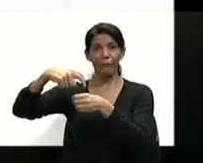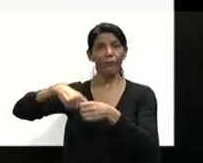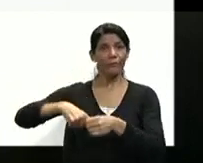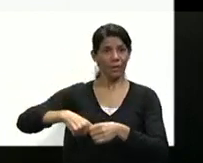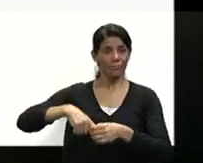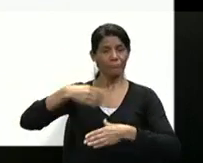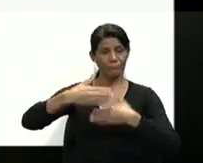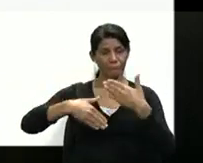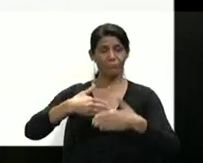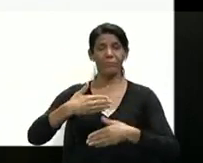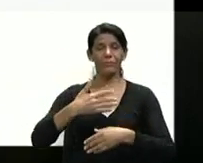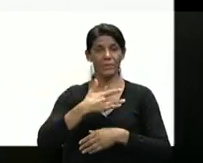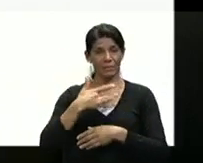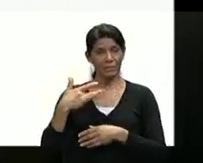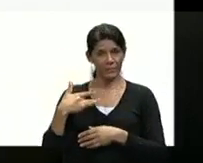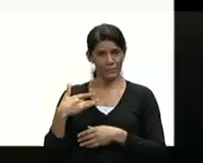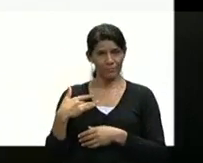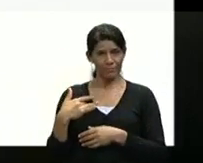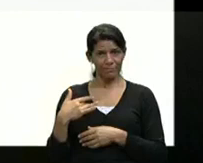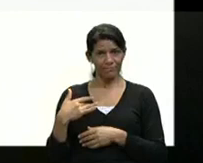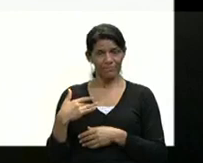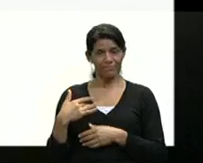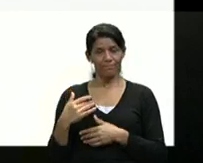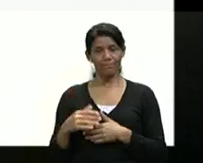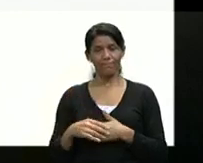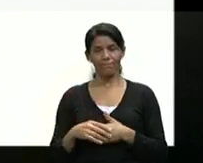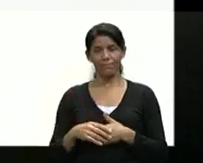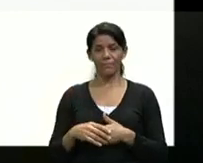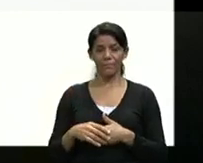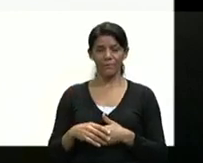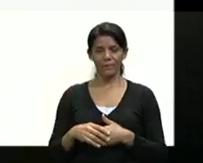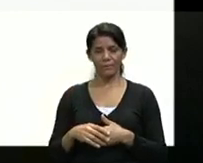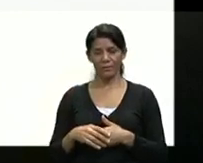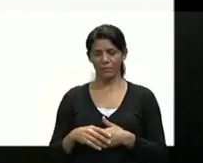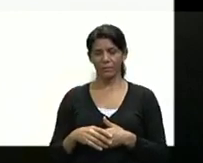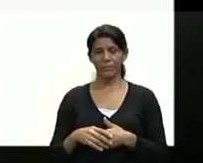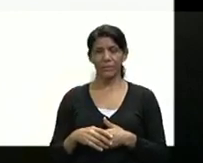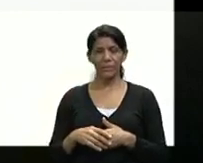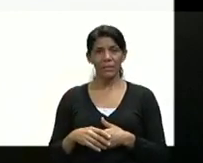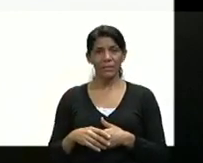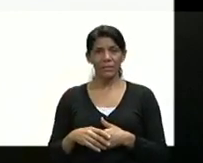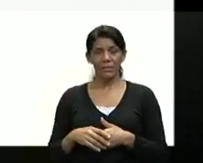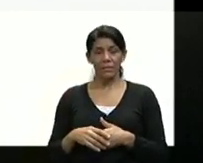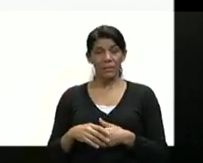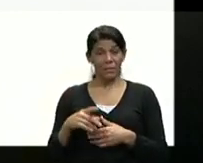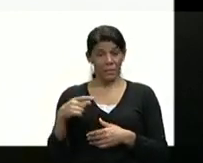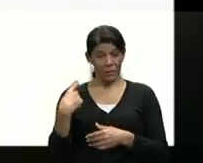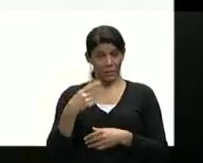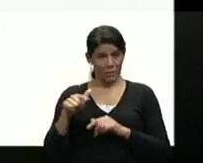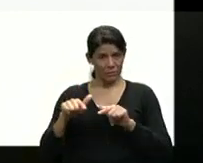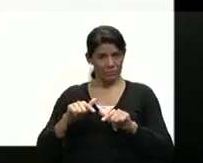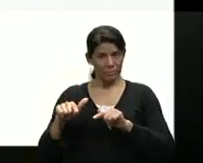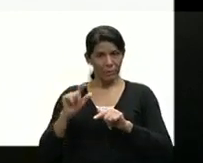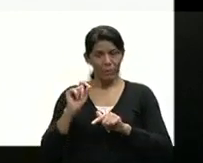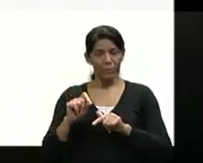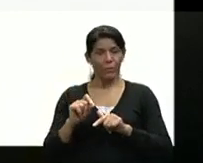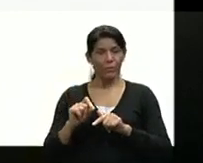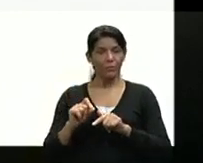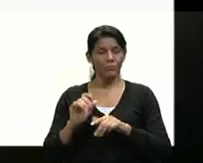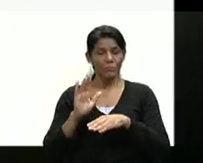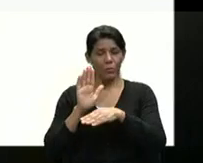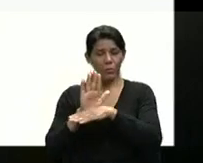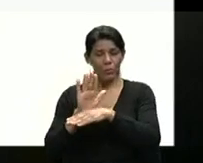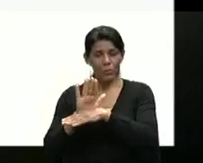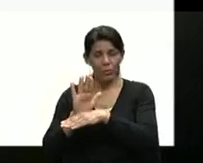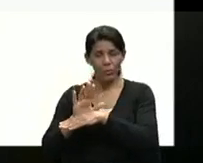conseguimos quebrar esse processo de assistência e reabilitação, porque nós trabalhamos com promoção,